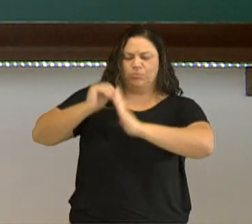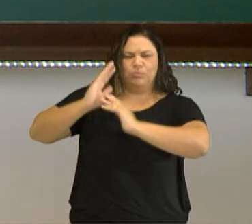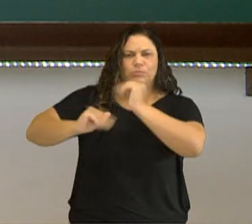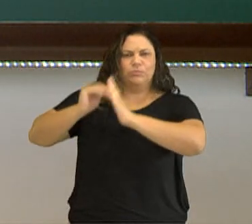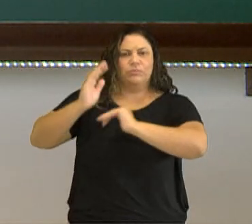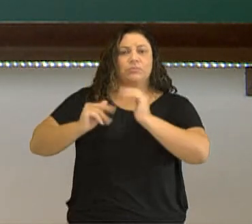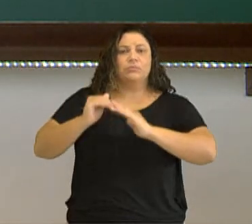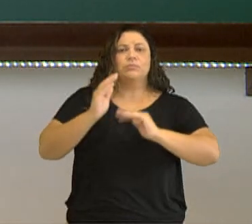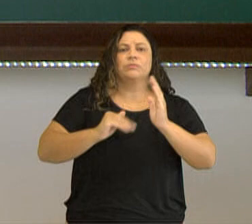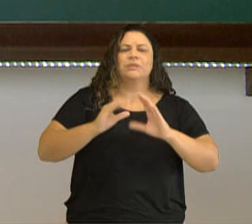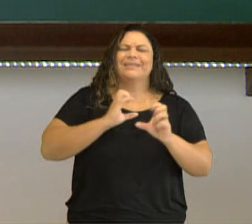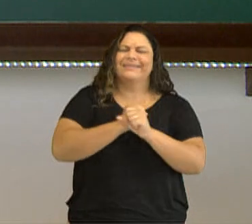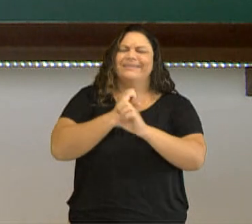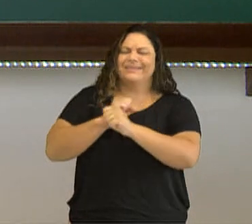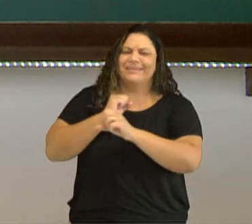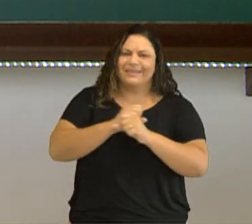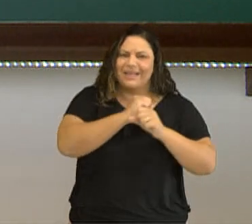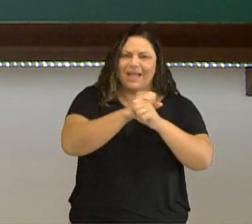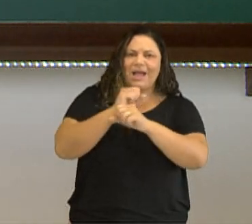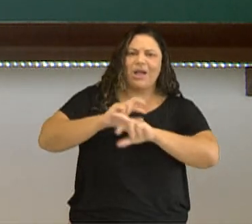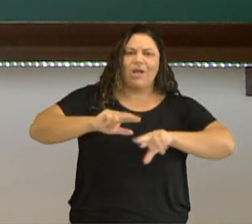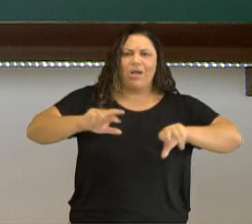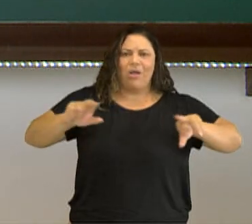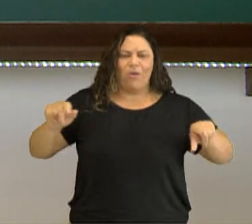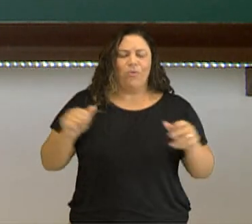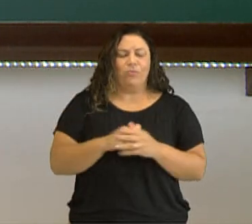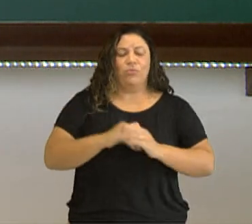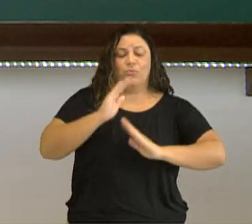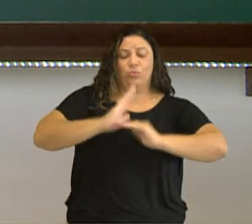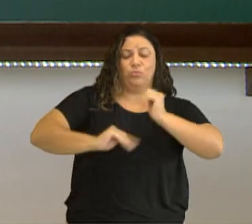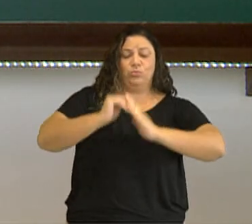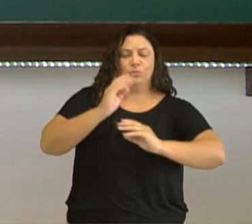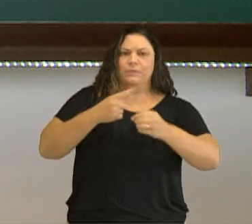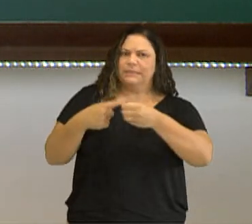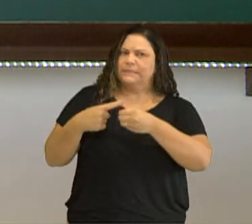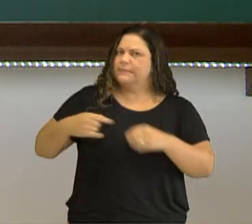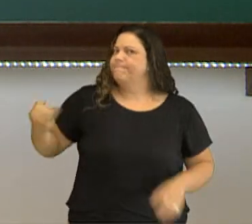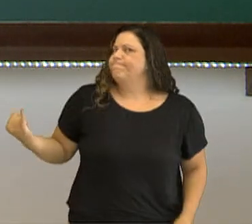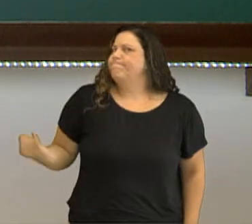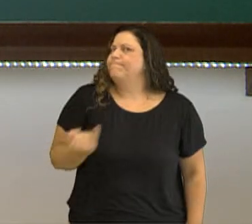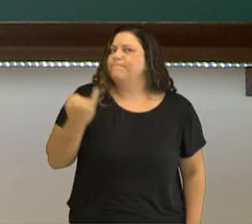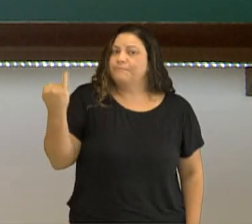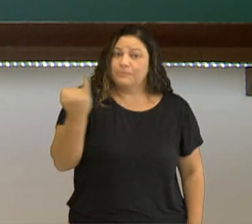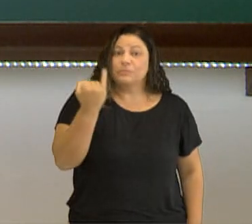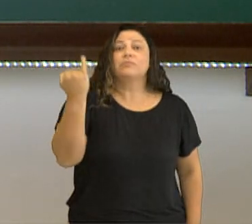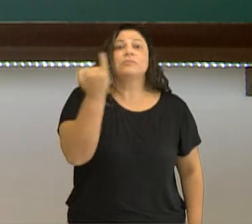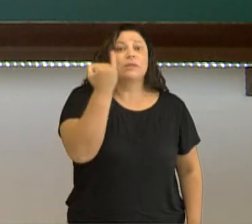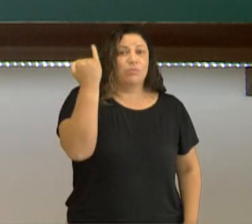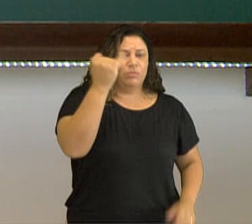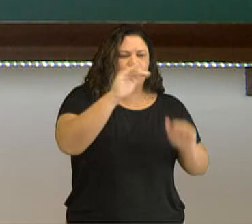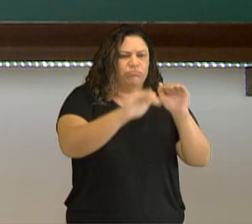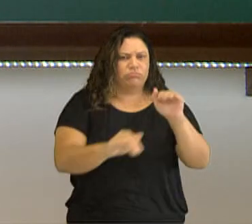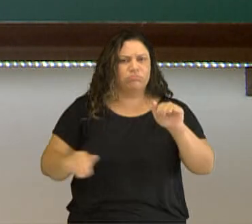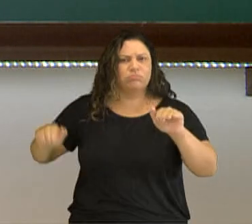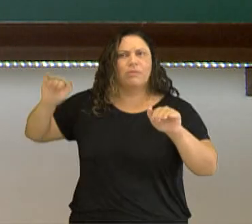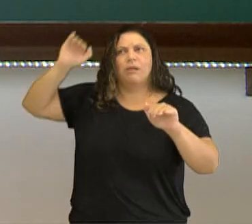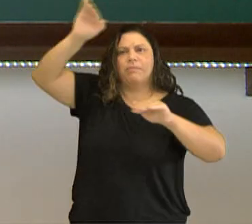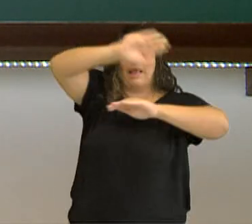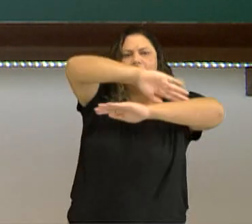do cálculo, da geometria na construção de uma cidade tão importante que foi para o Império, no topo da montanha,